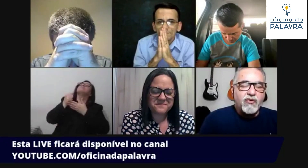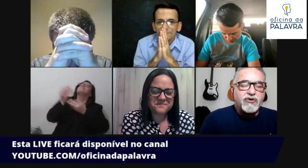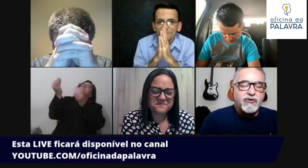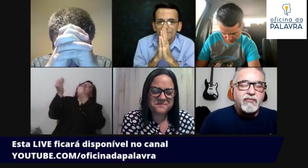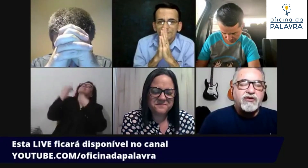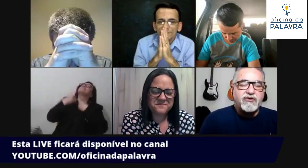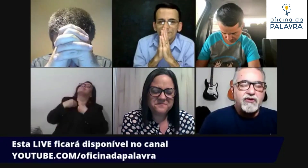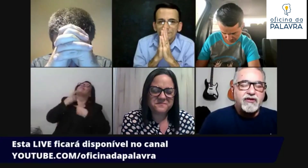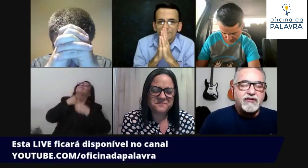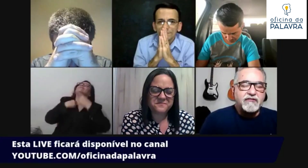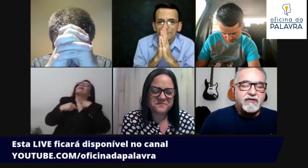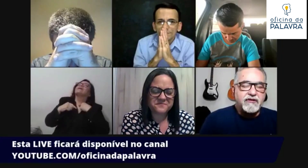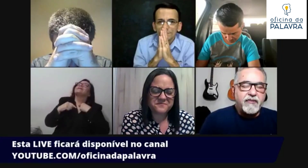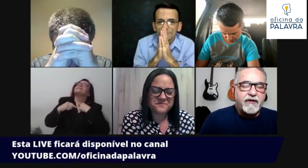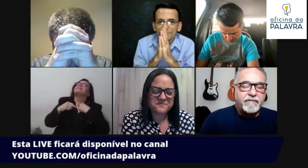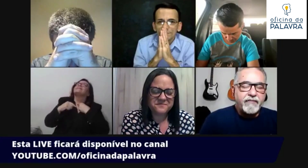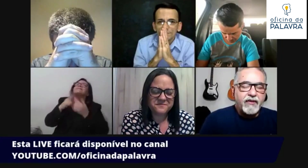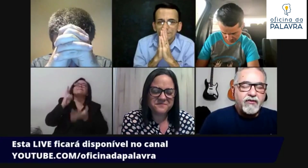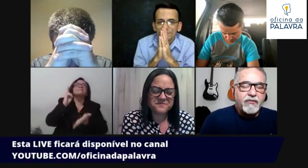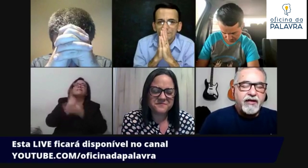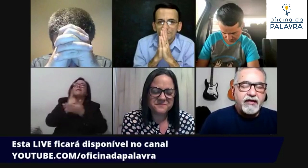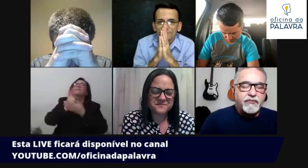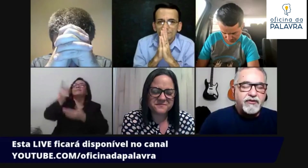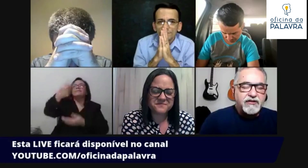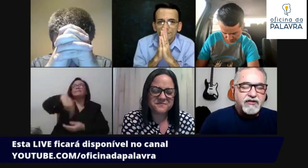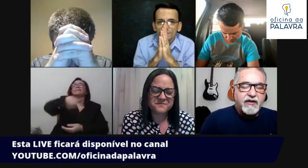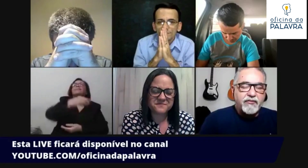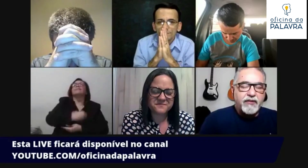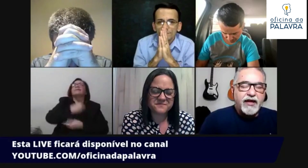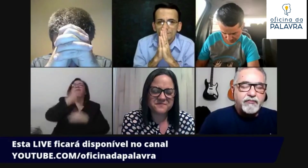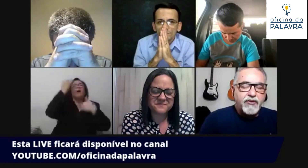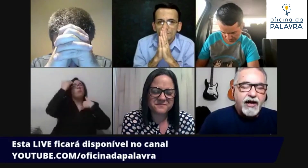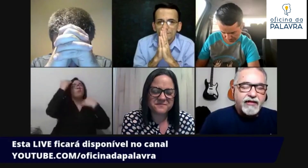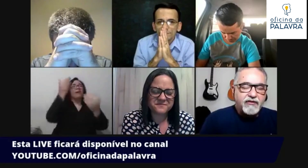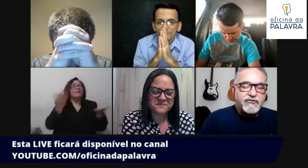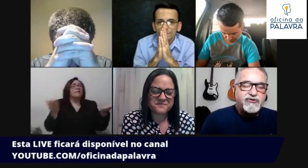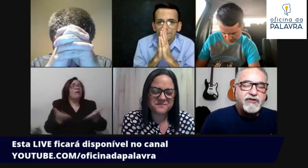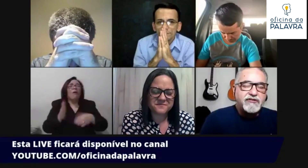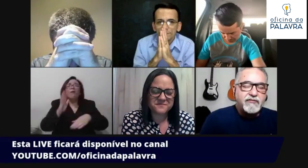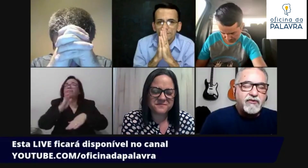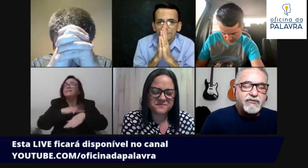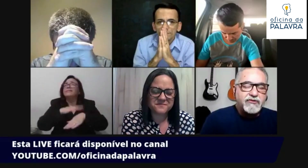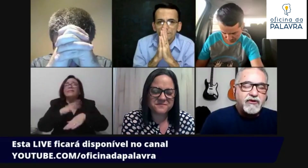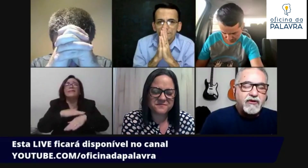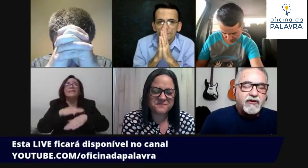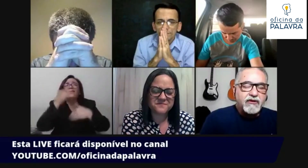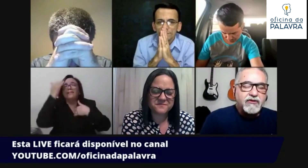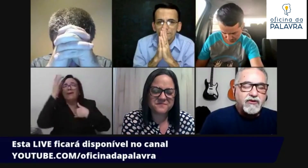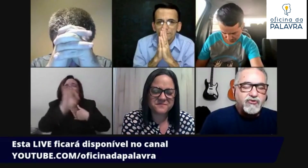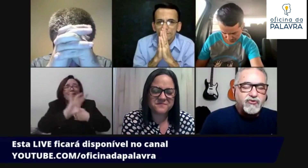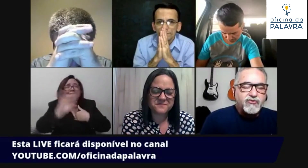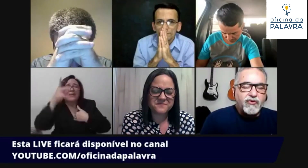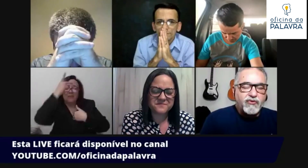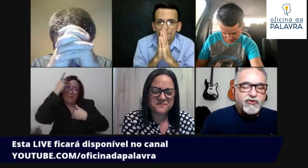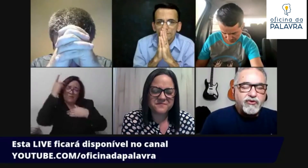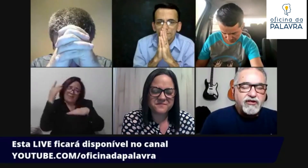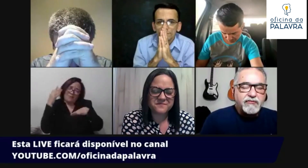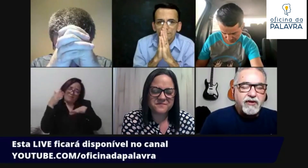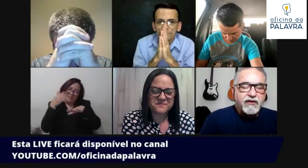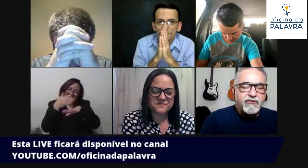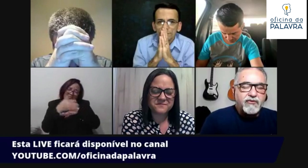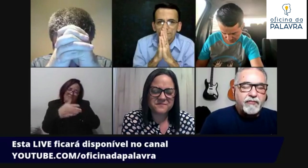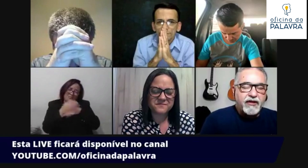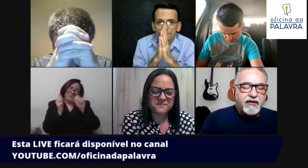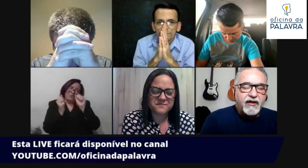Deus, continuamente sobre nossas vidas, Pai. Obrigado por esse tempo, obrigado por cada um dos nossos irmãos. Estão junto conosco